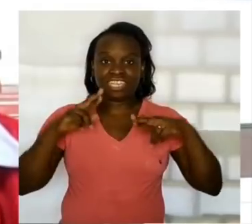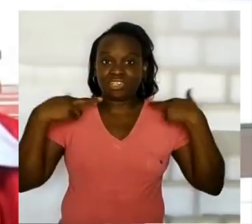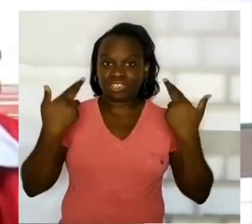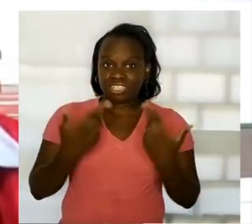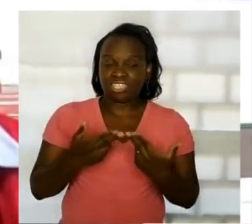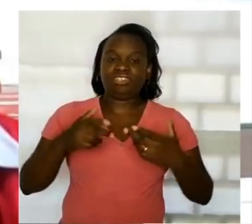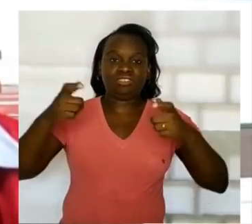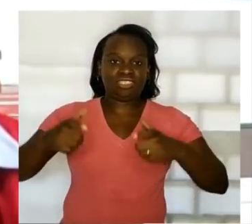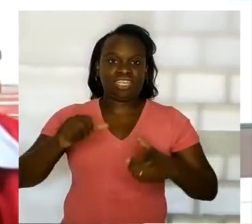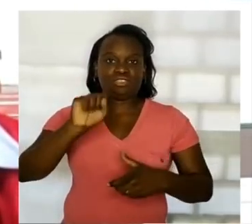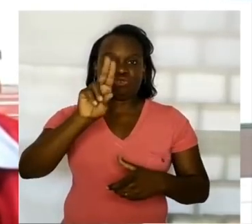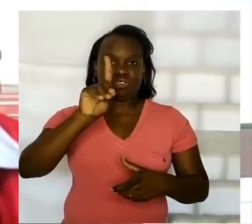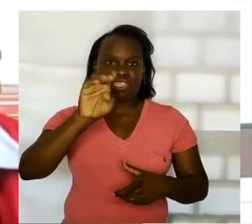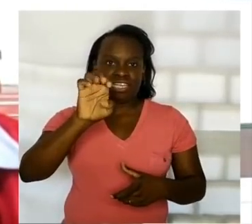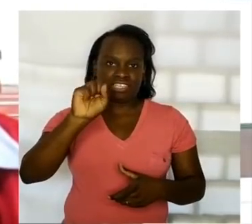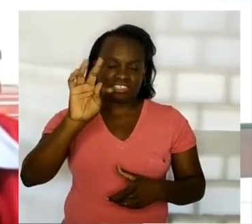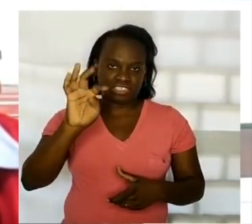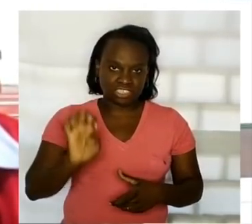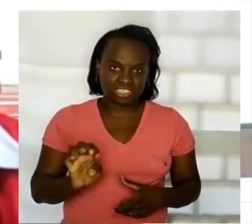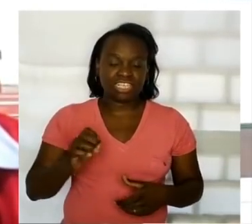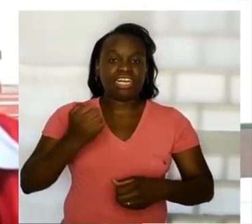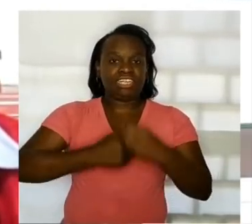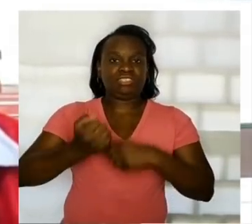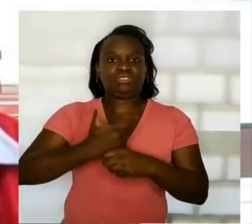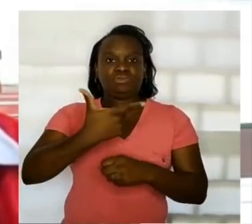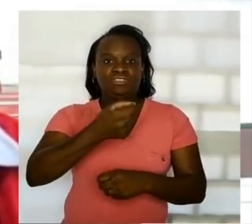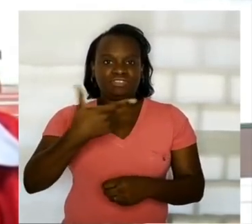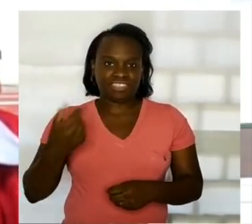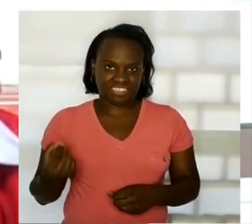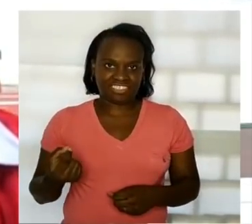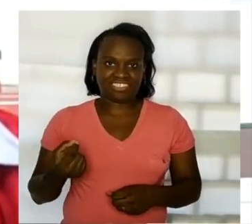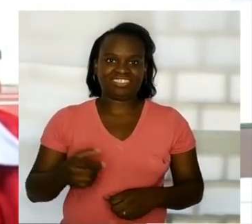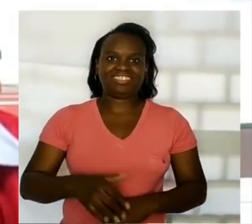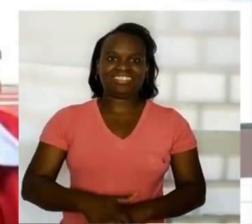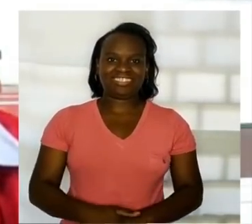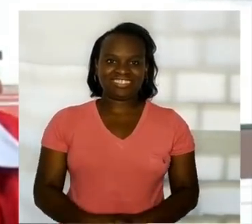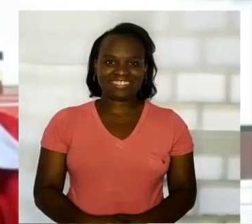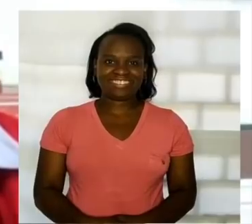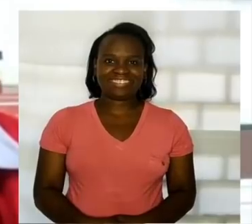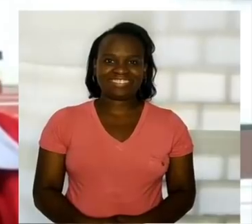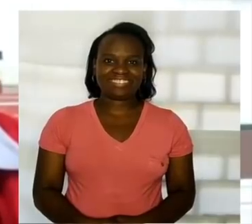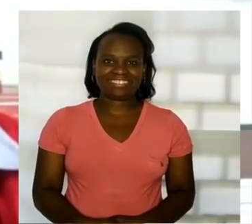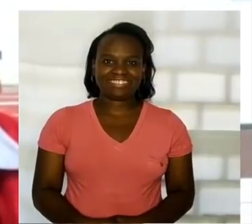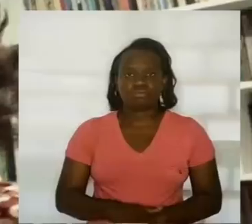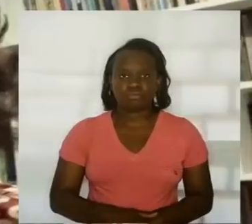às atividades da Reunião Regional Sudeste em 2020.